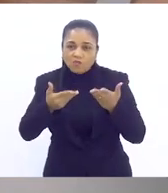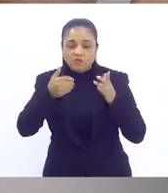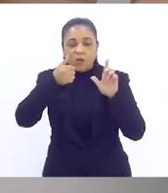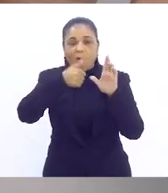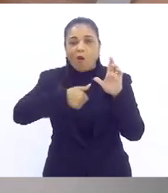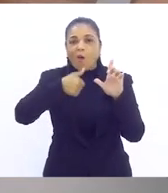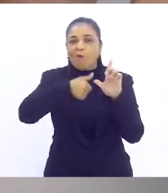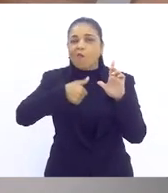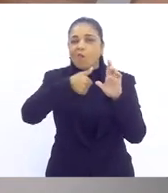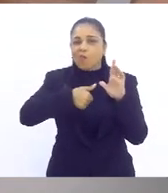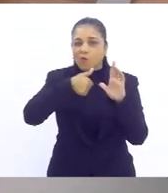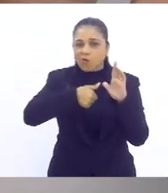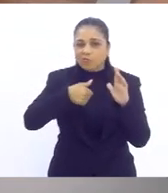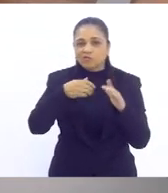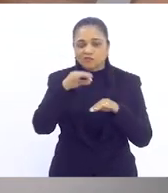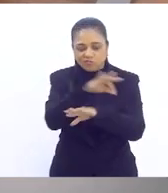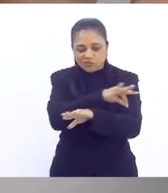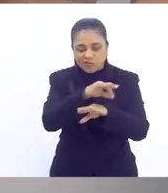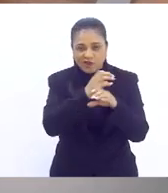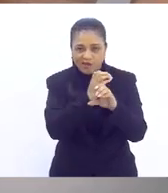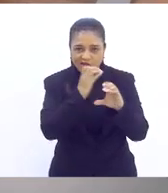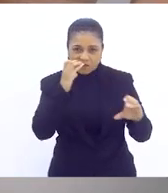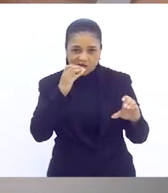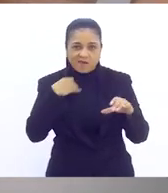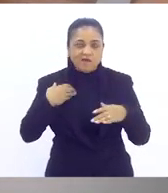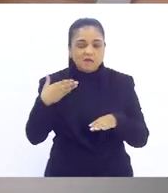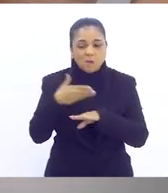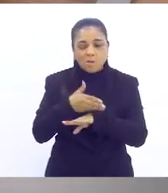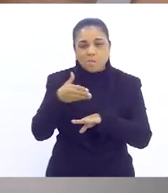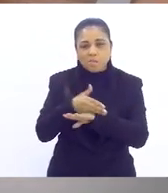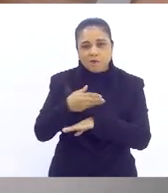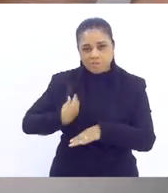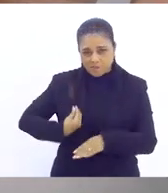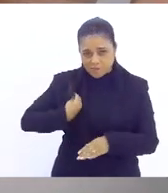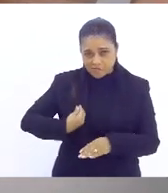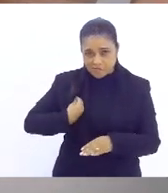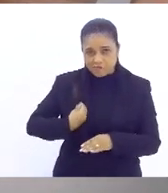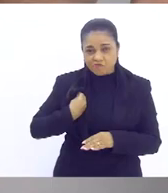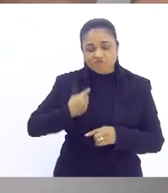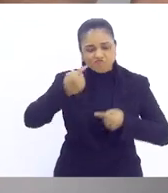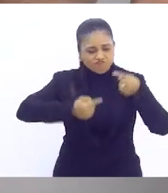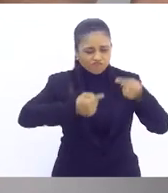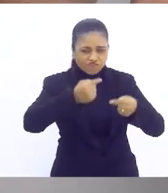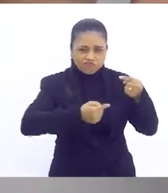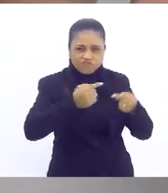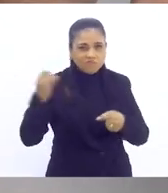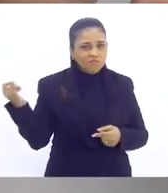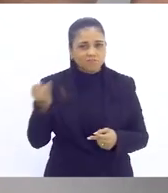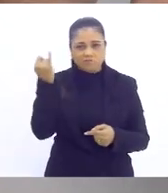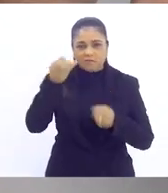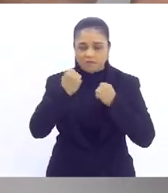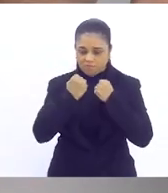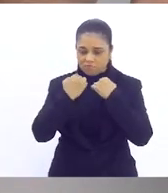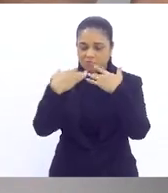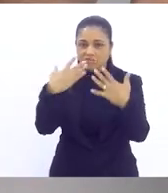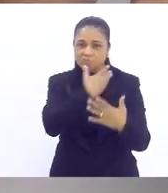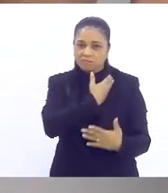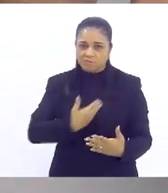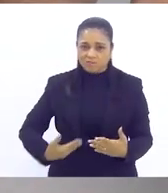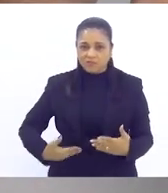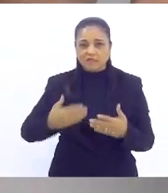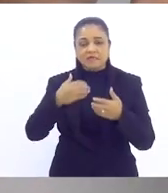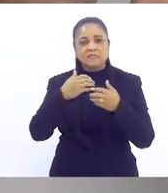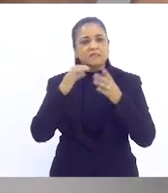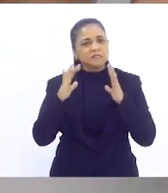de engenharia de estar aqui participando dessa importante discussão né audiência pública saudar aqui